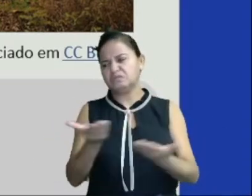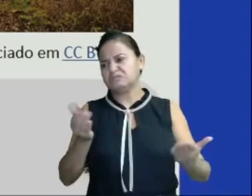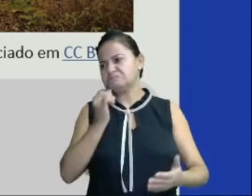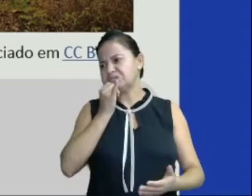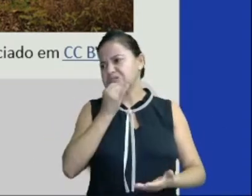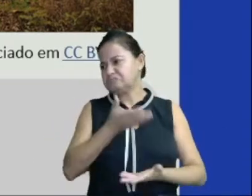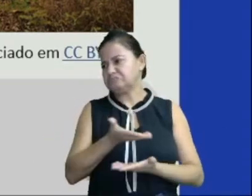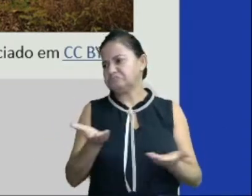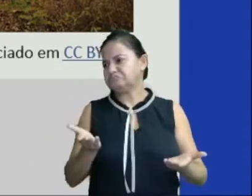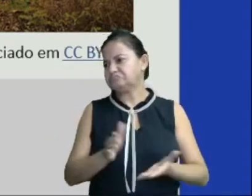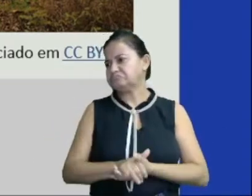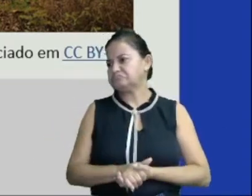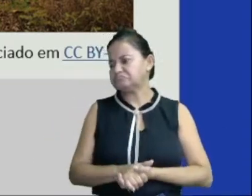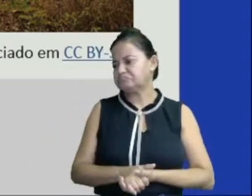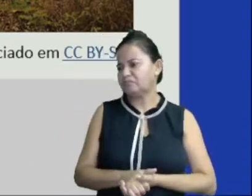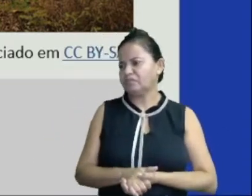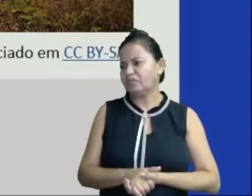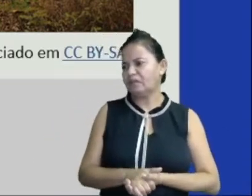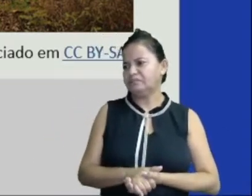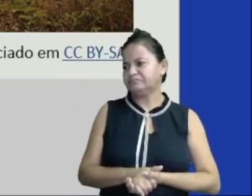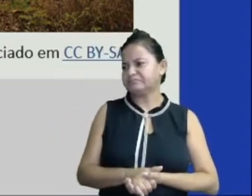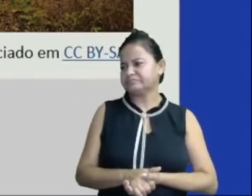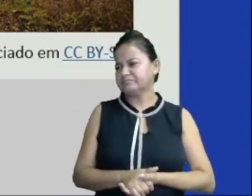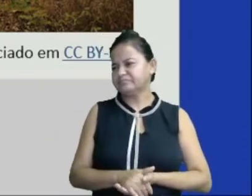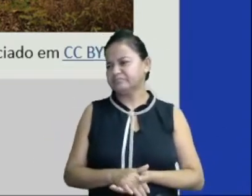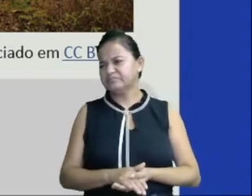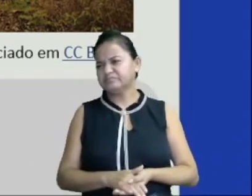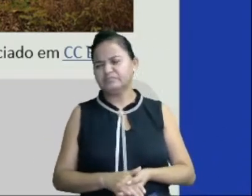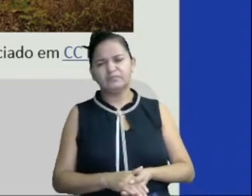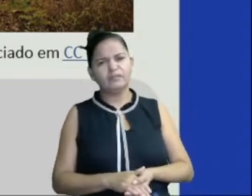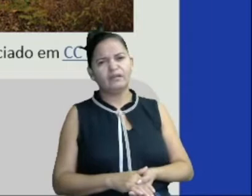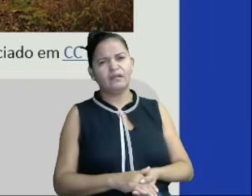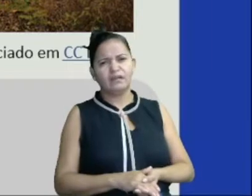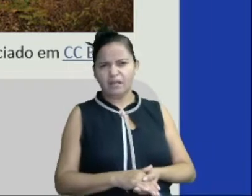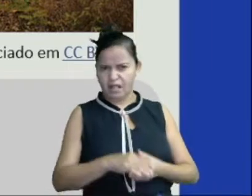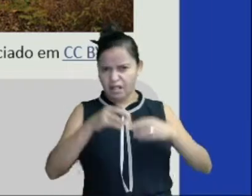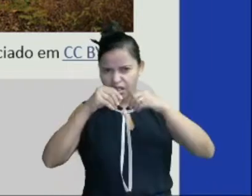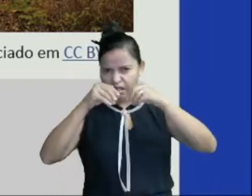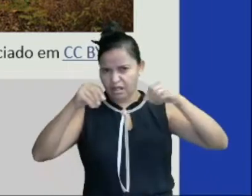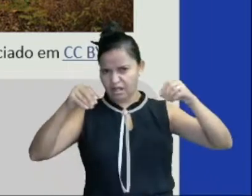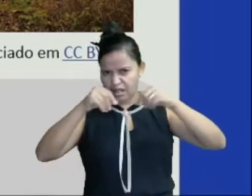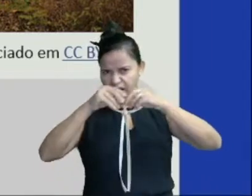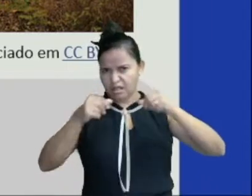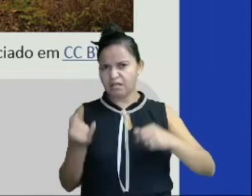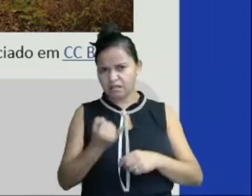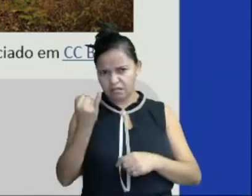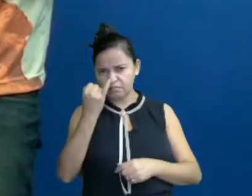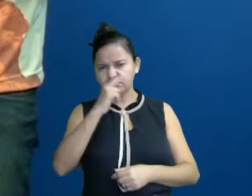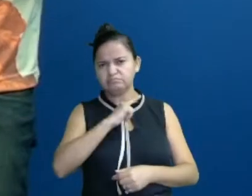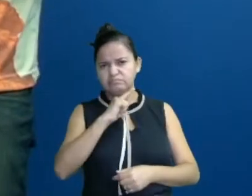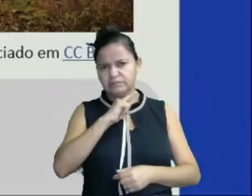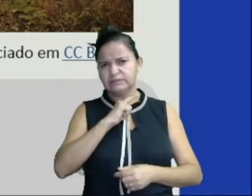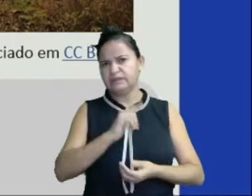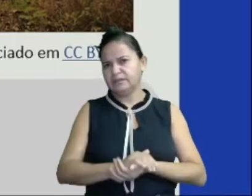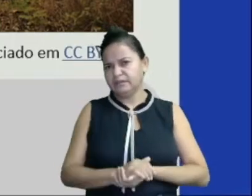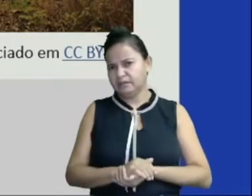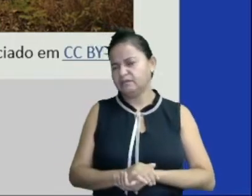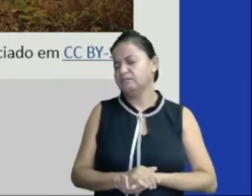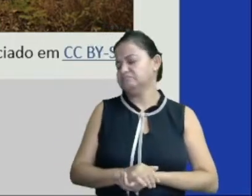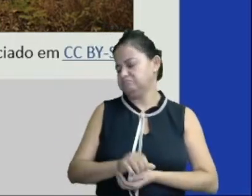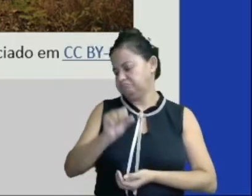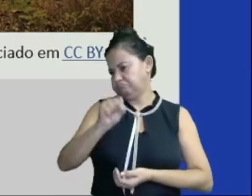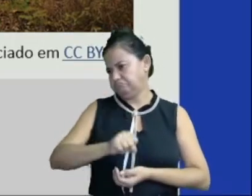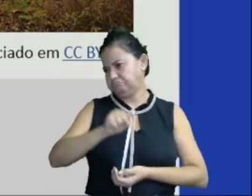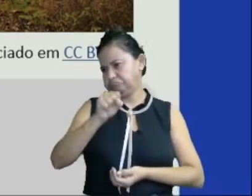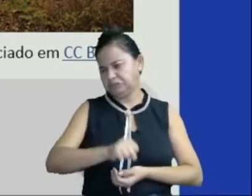exemplos. E qual a importância do solo, tá certo? Primeiro, o solo ele vai ser extremamente